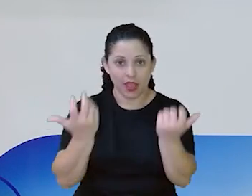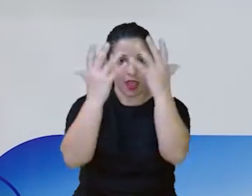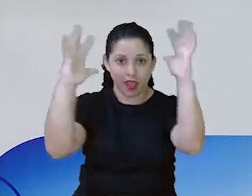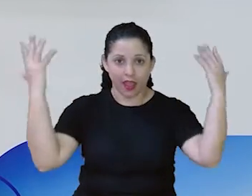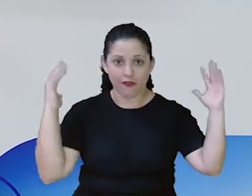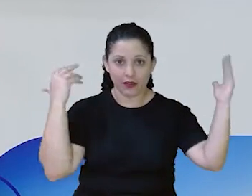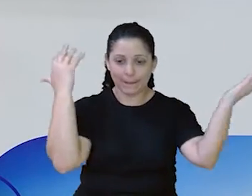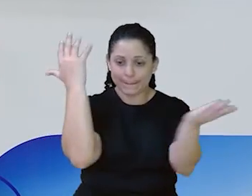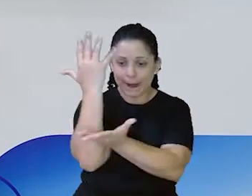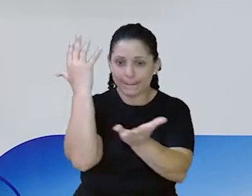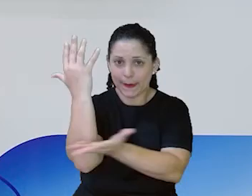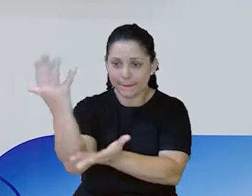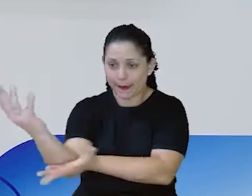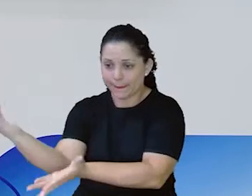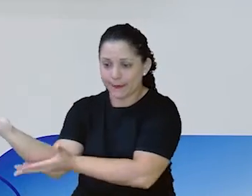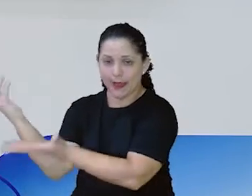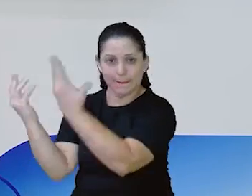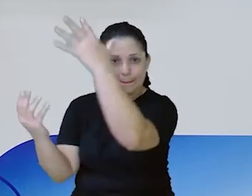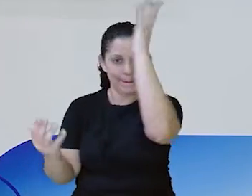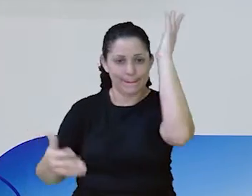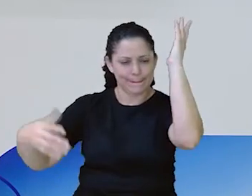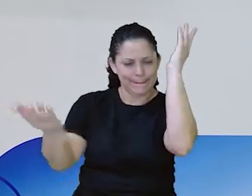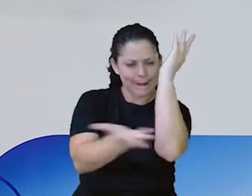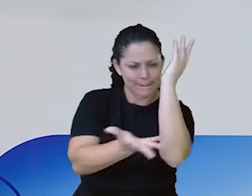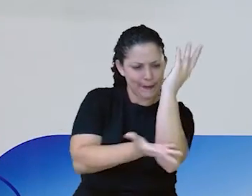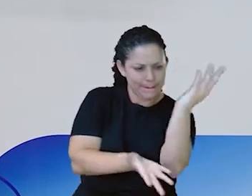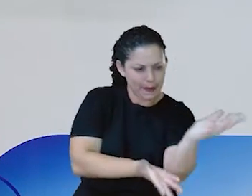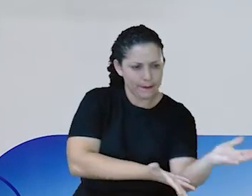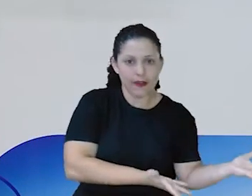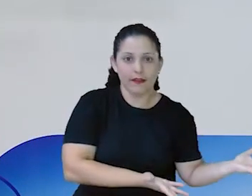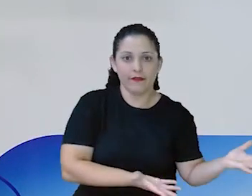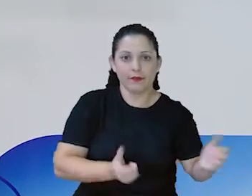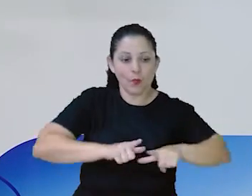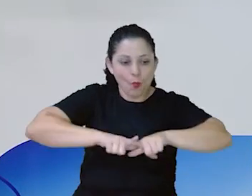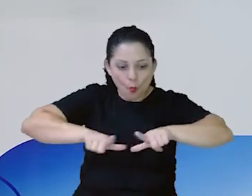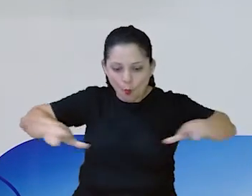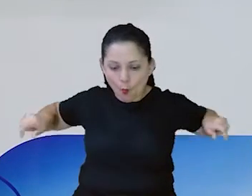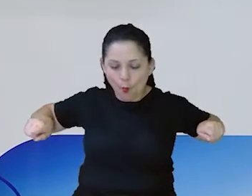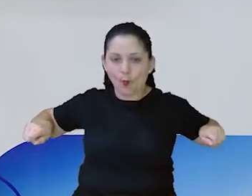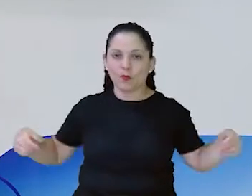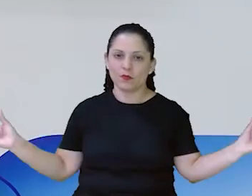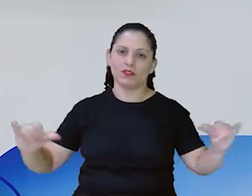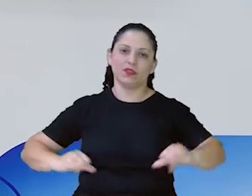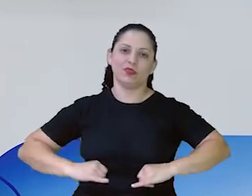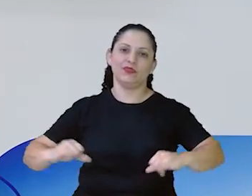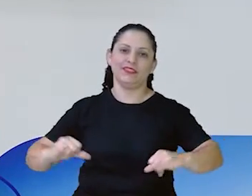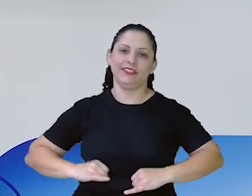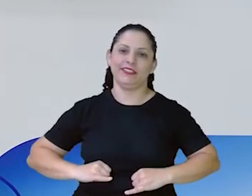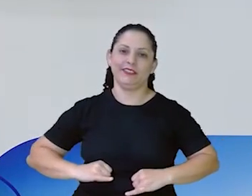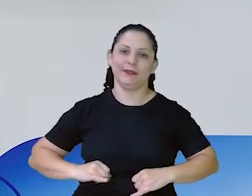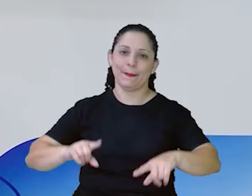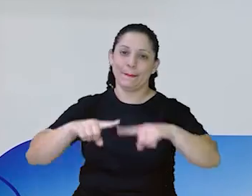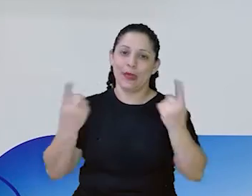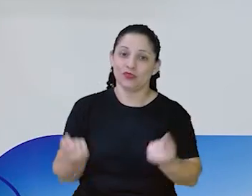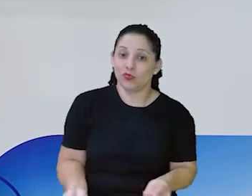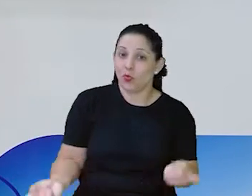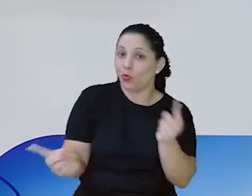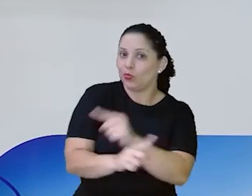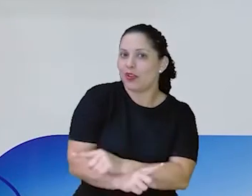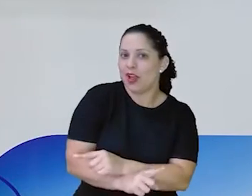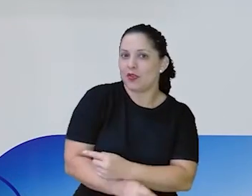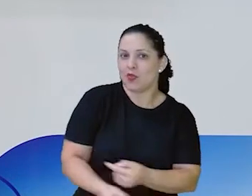no final é a gente mesmo que vai sofrer com isso. Então, a gente precisa pensar, ao invés de cortar, plantar.